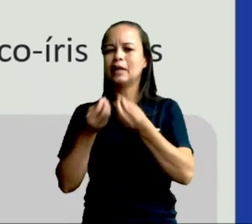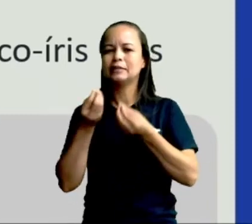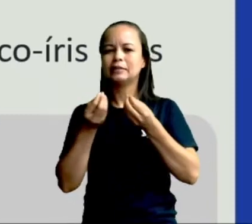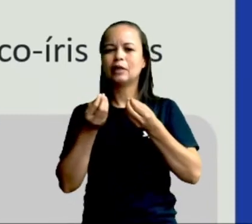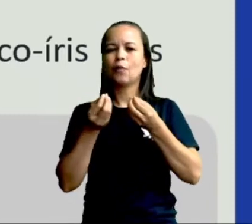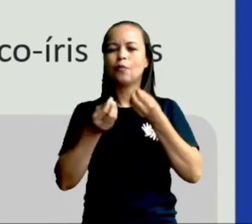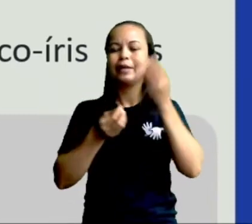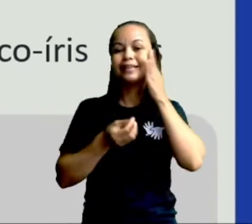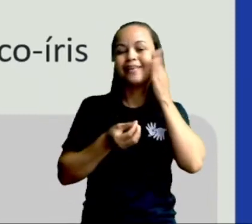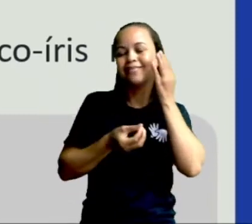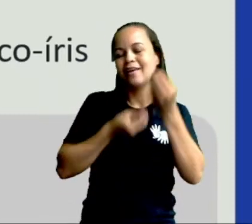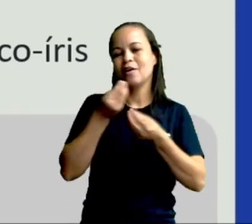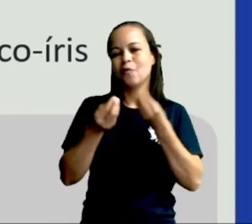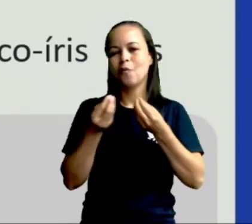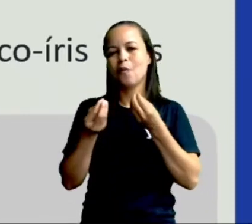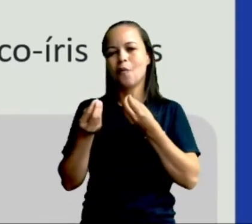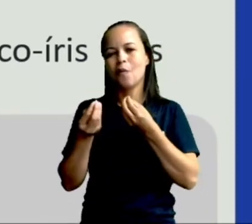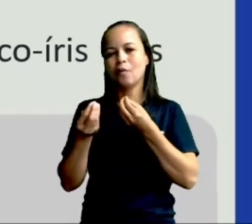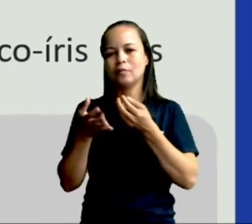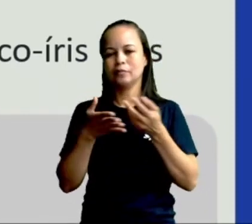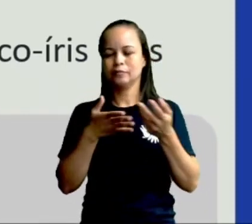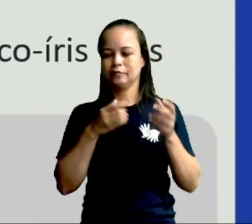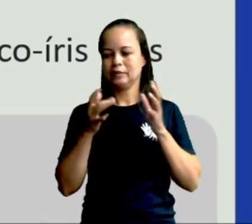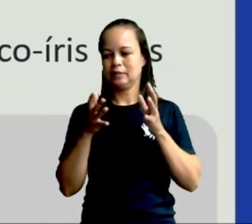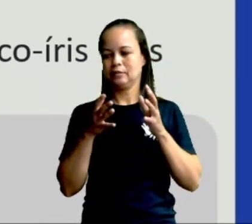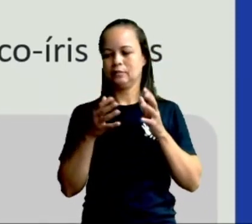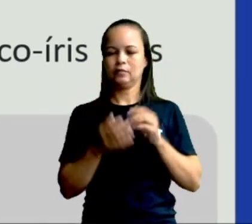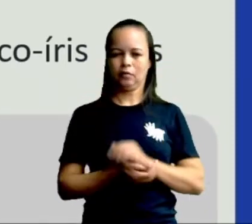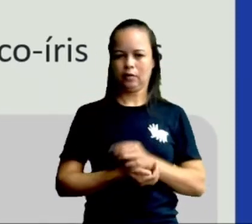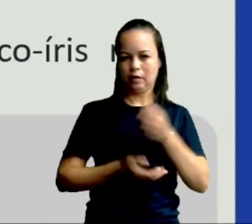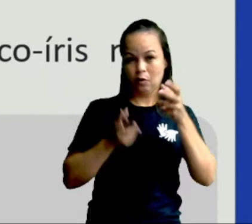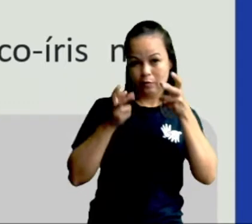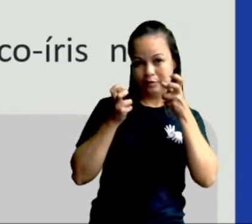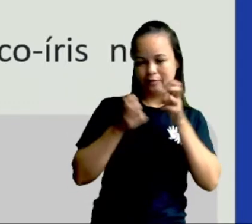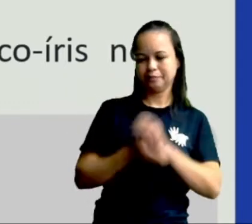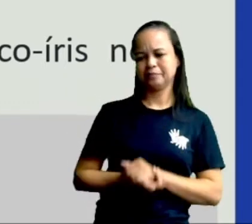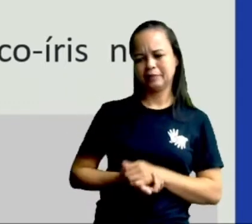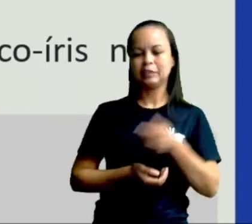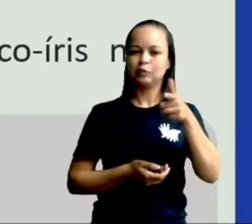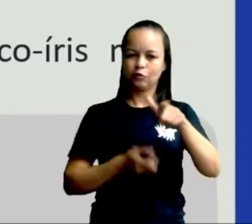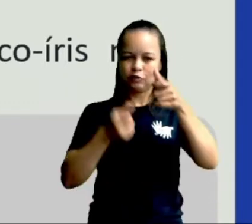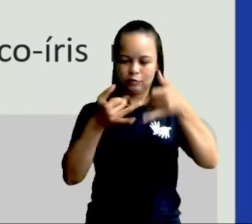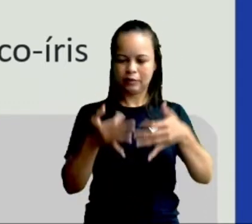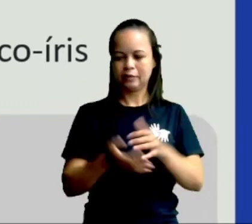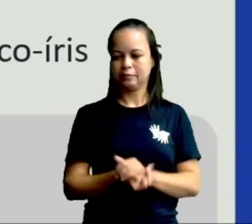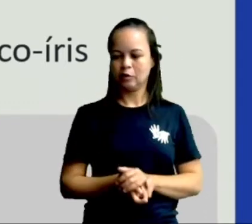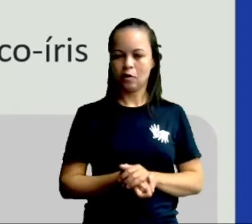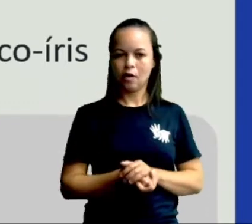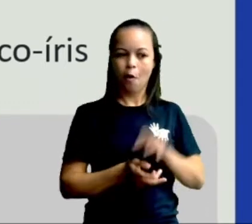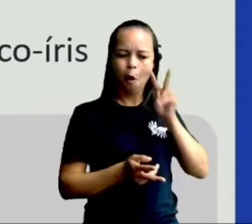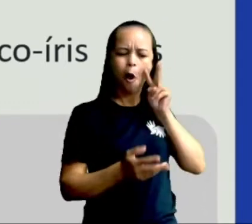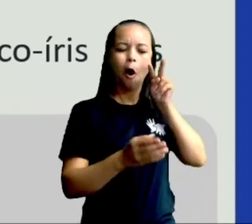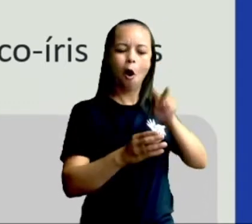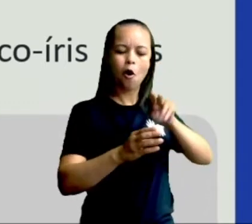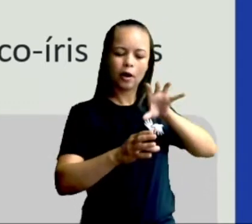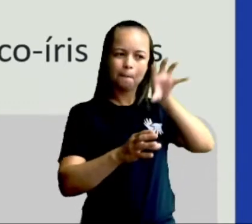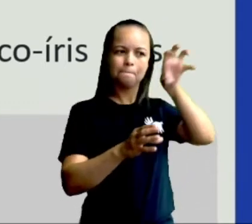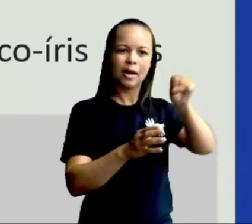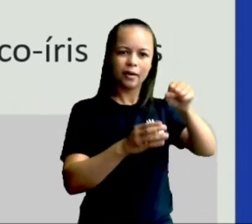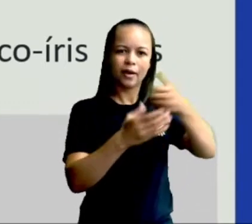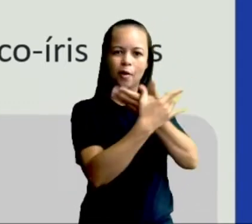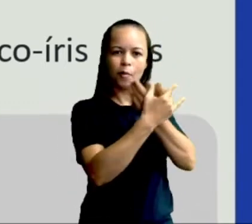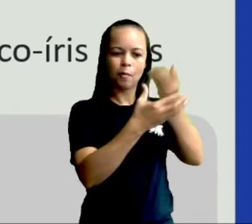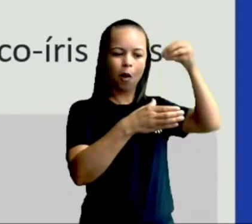aí. Porque o Kevin, ele diz, olha, capturei uma borboleta. E a carinha dele tá de felicidade, né, gente? Já